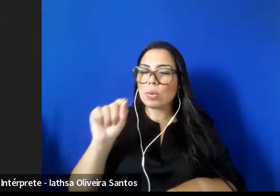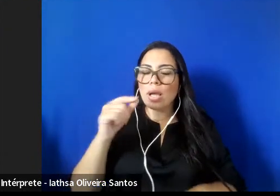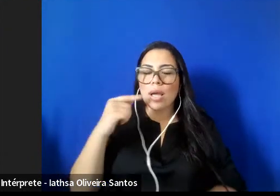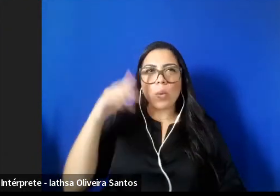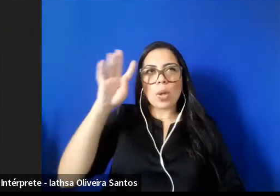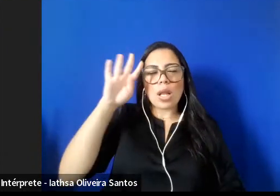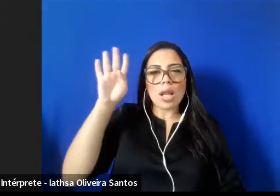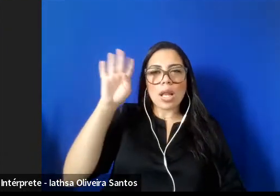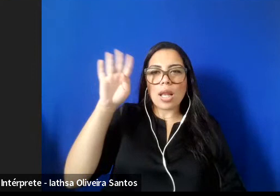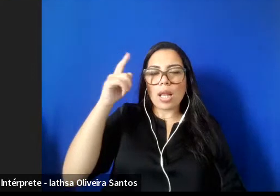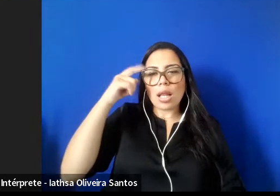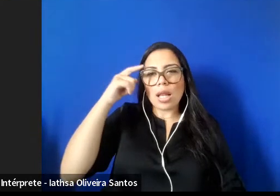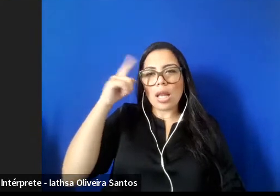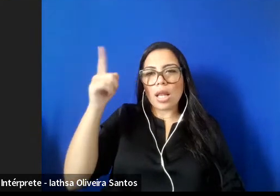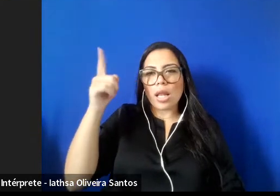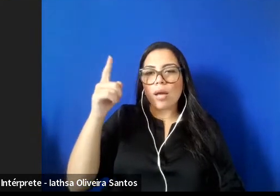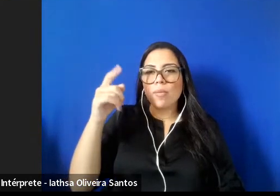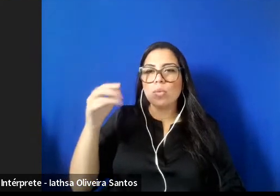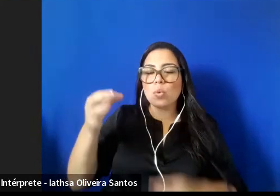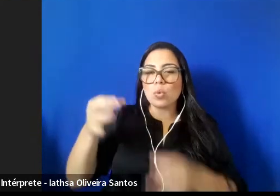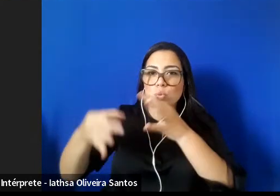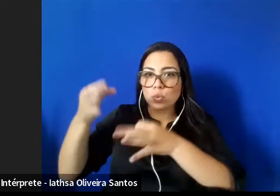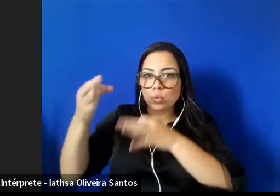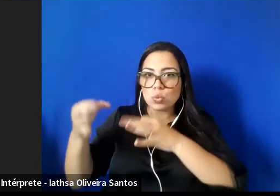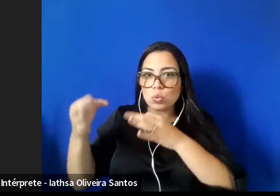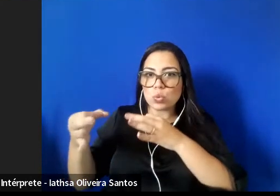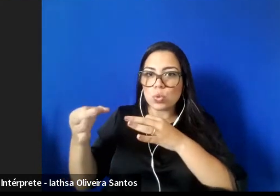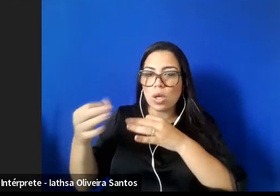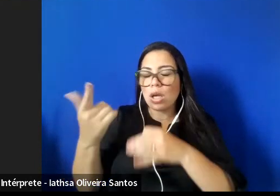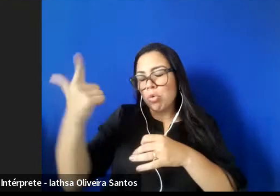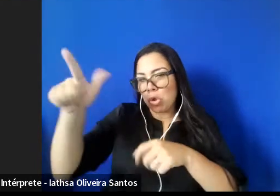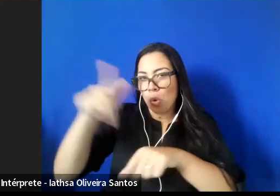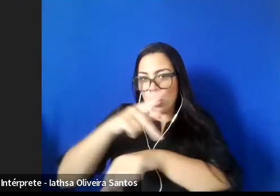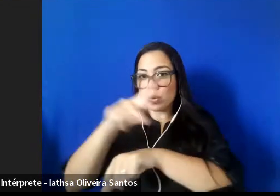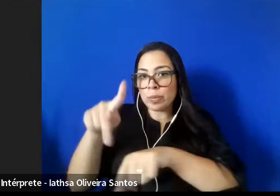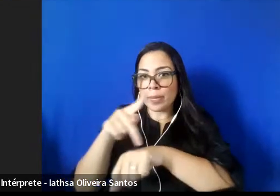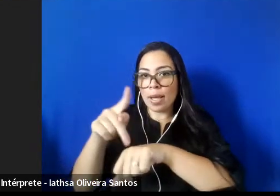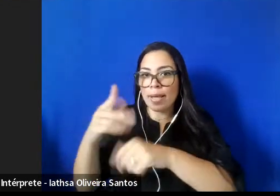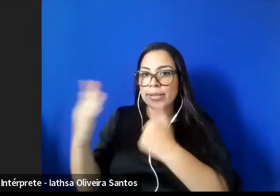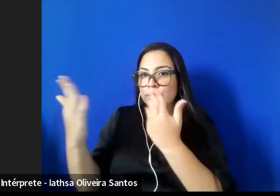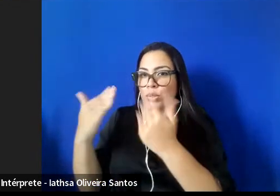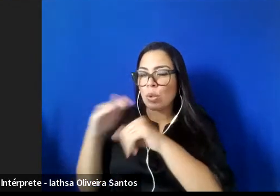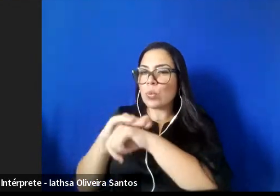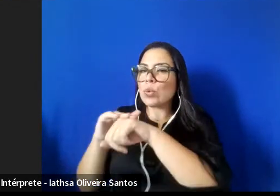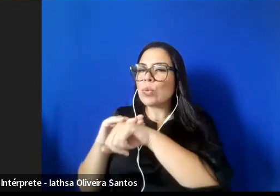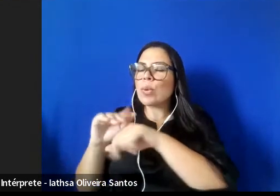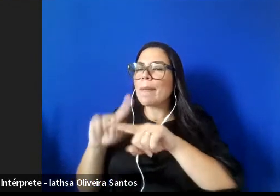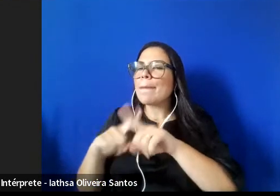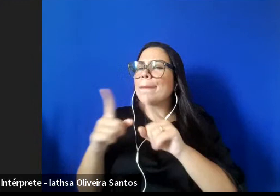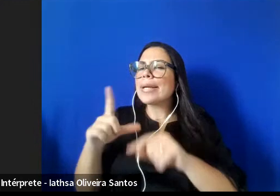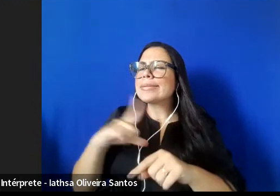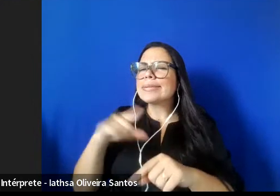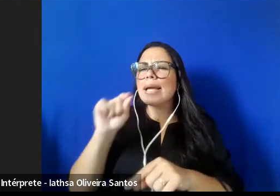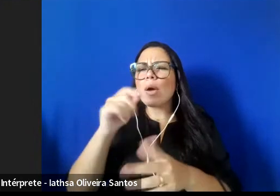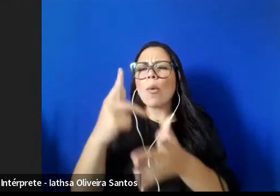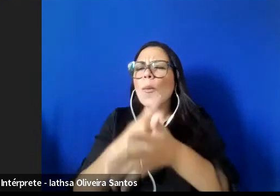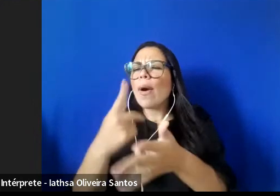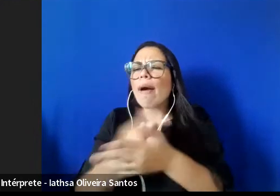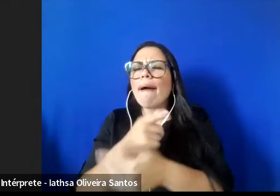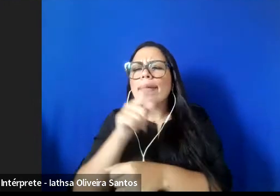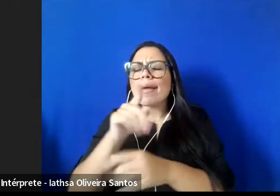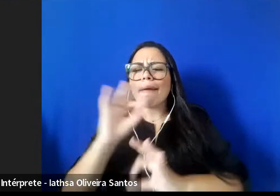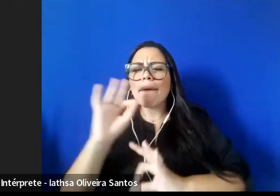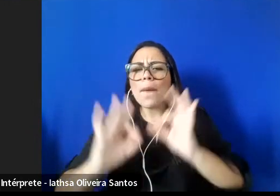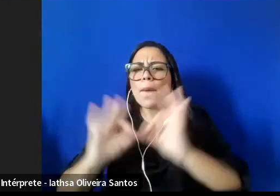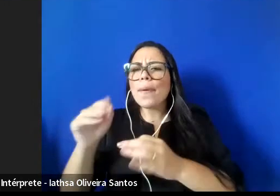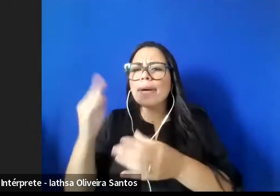colega que é juiz estrangeiro, né, juiz em outro país. Ele falou assim, mas tem alguma coisa errada aí, a organização do seu